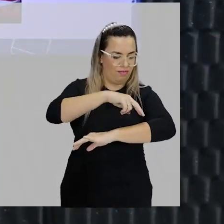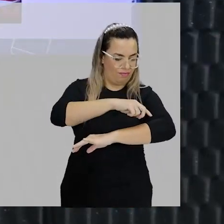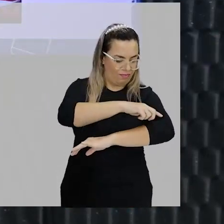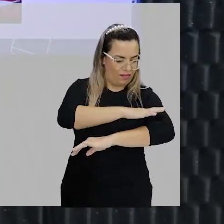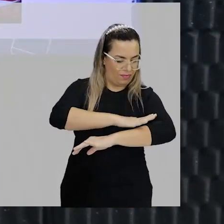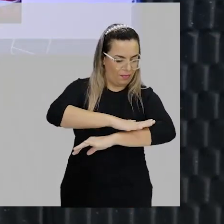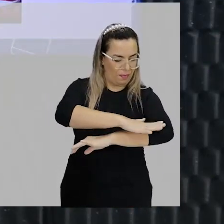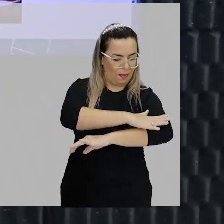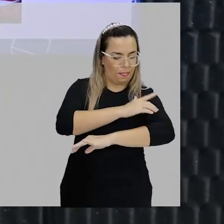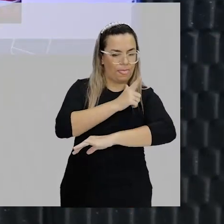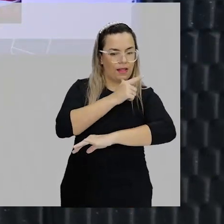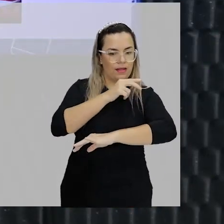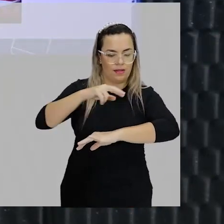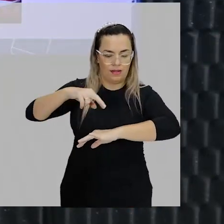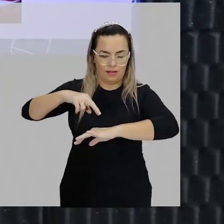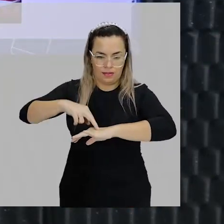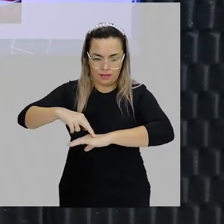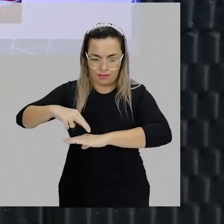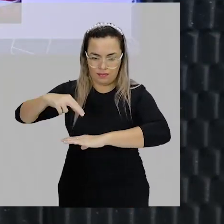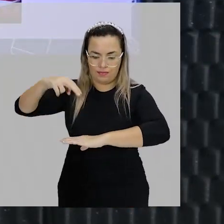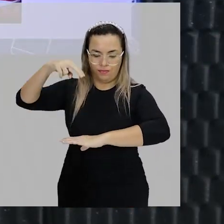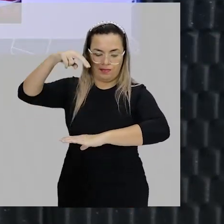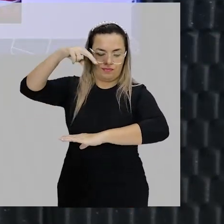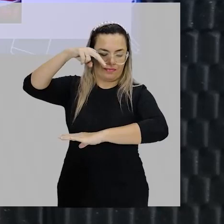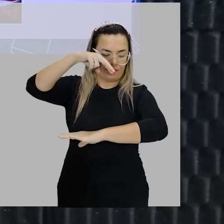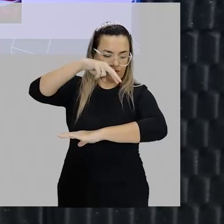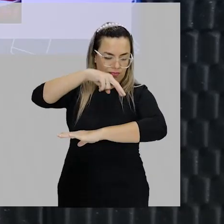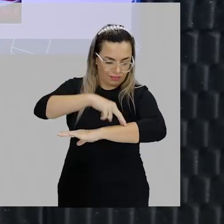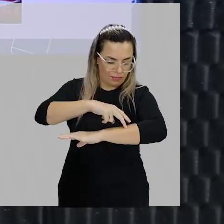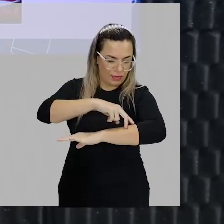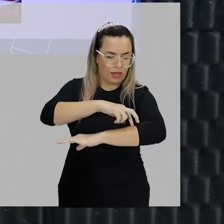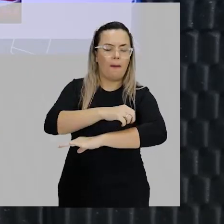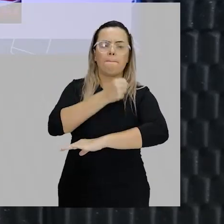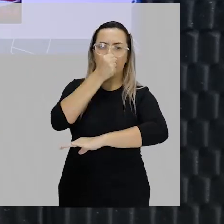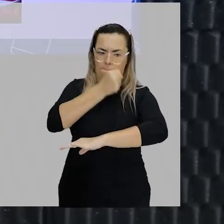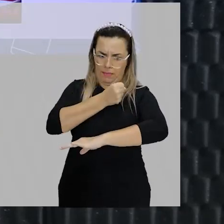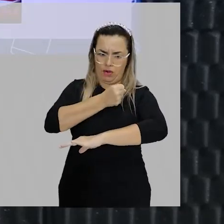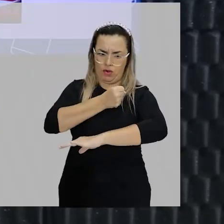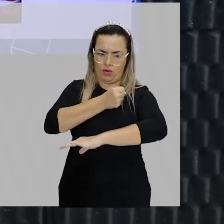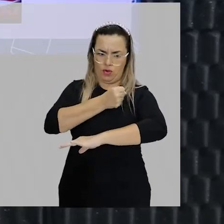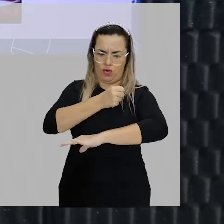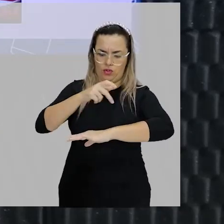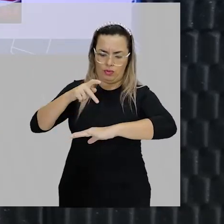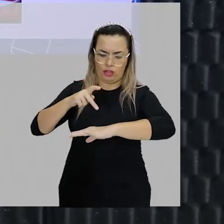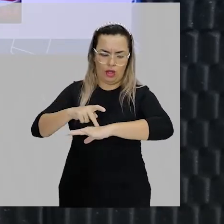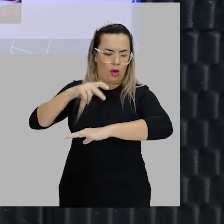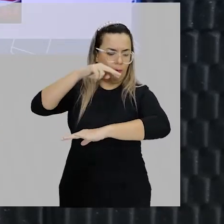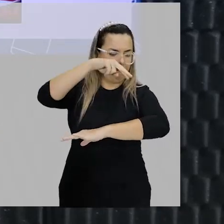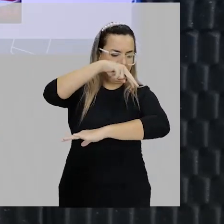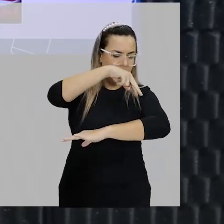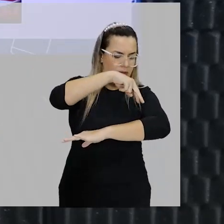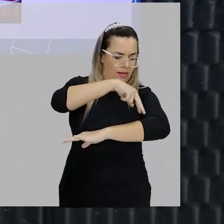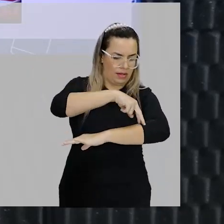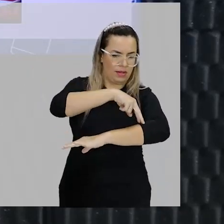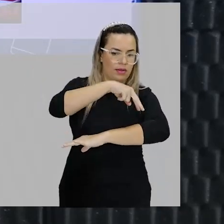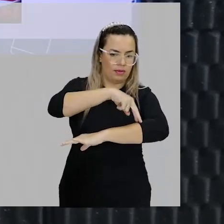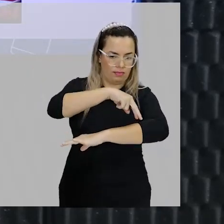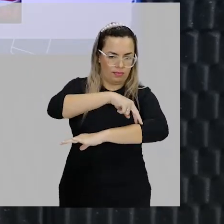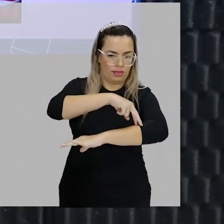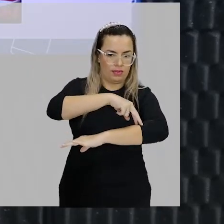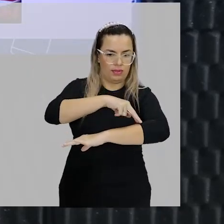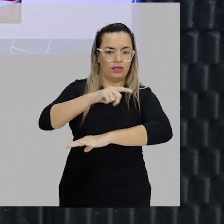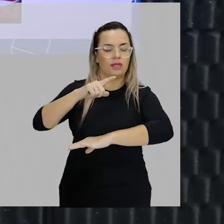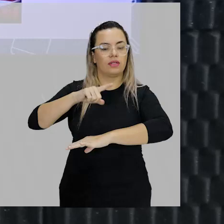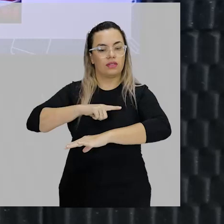fosso. Professor, ele pode pisar a água? Pode, está aqui na imagem, ó. O atleta pisando no